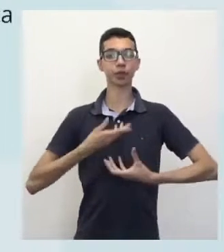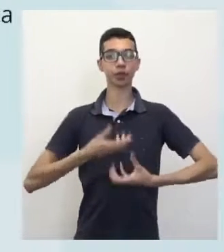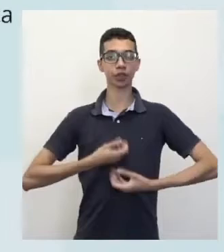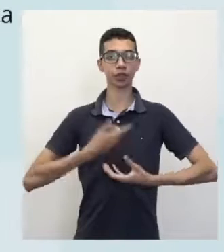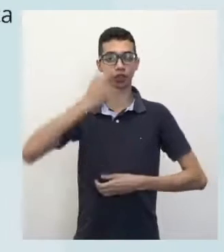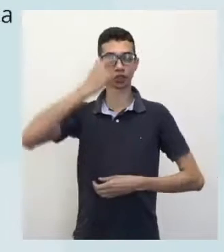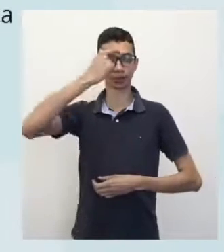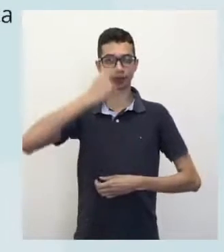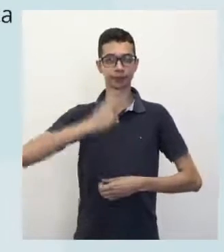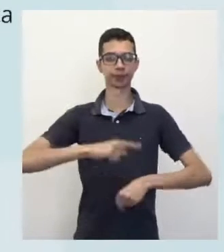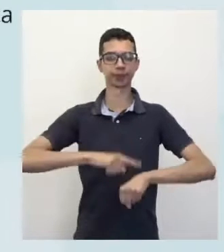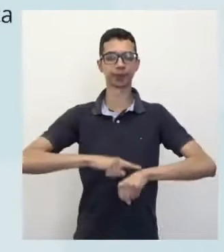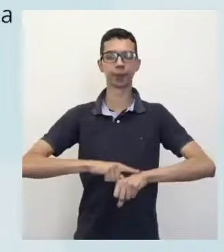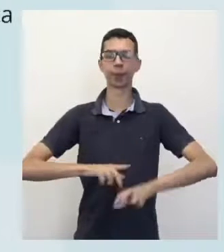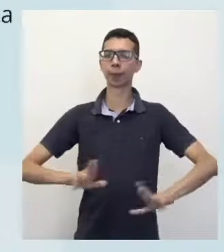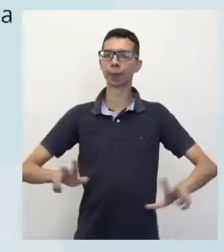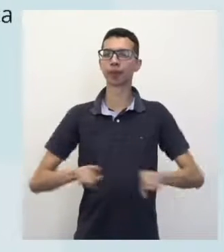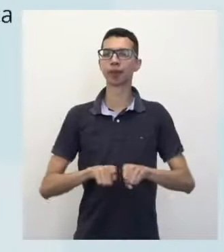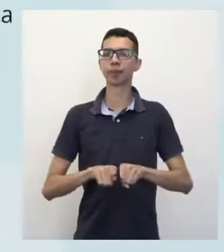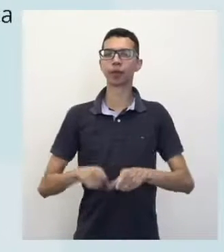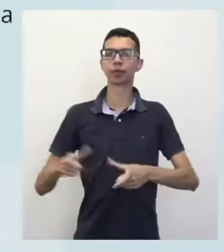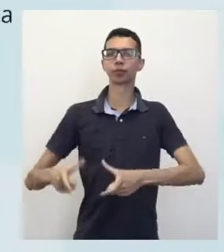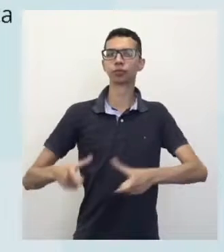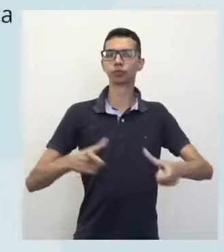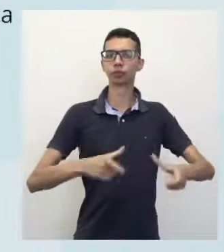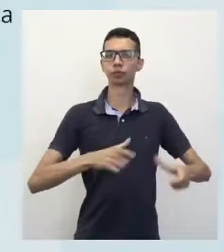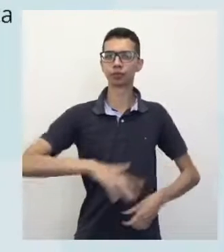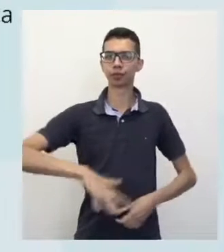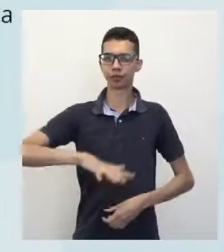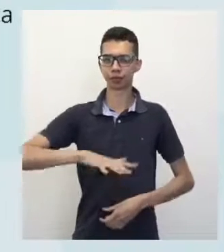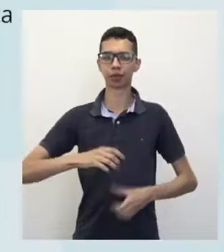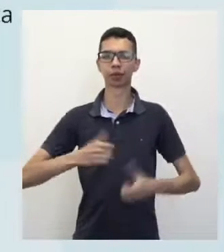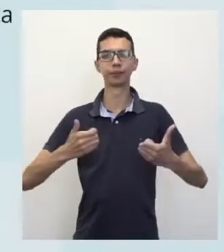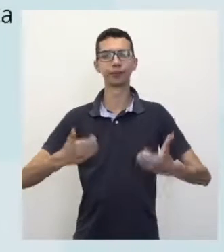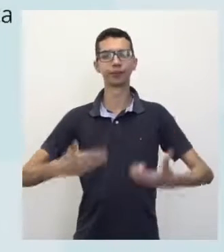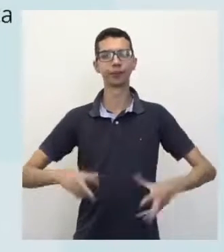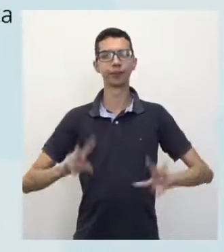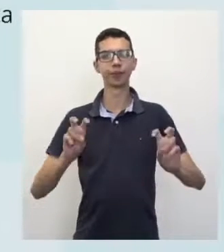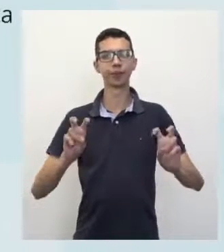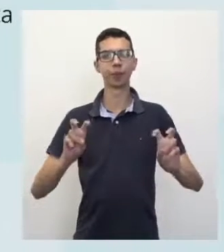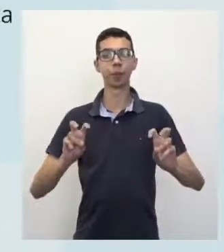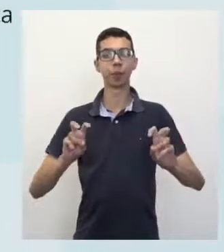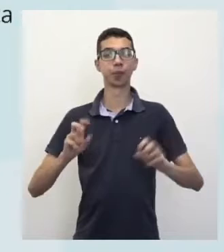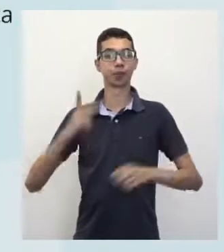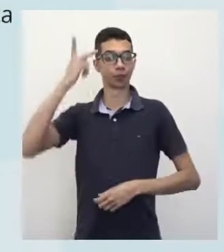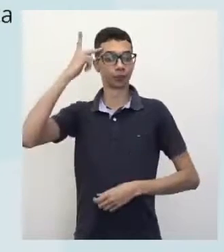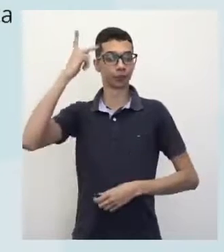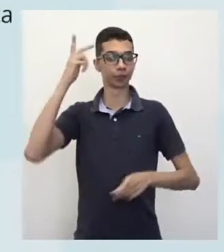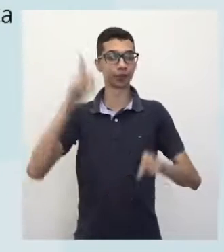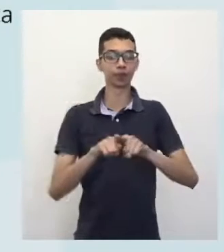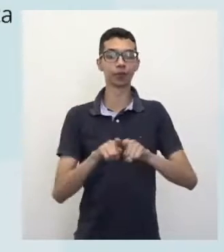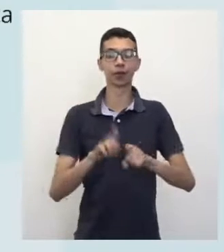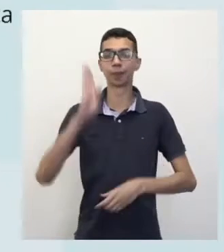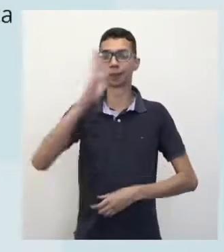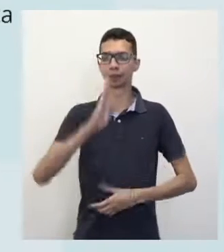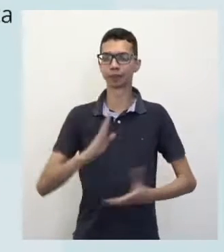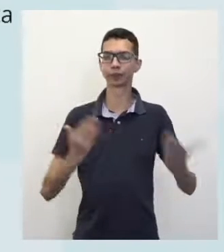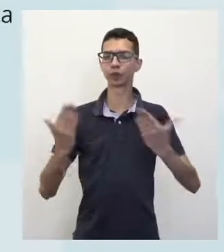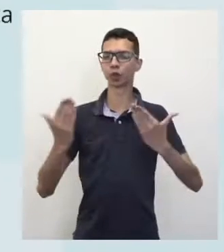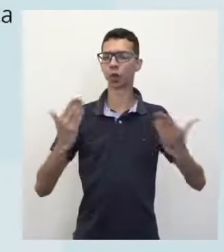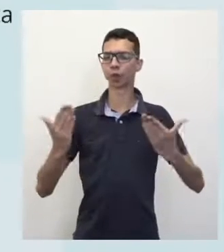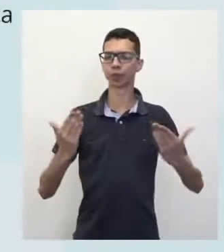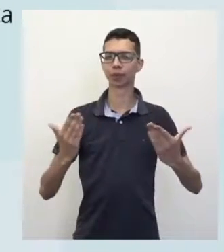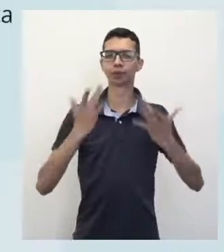diferentes tempos e espaços, inclusive no contexto paulista e brasileiro, relacionando o teatro às diferentes dimensões da vida